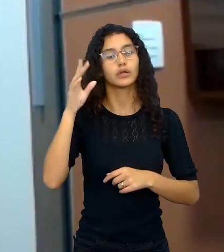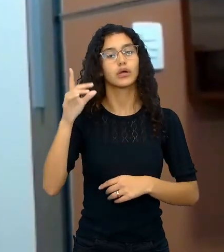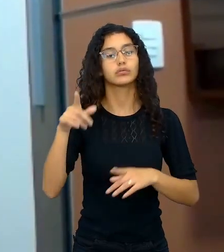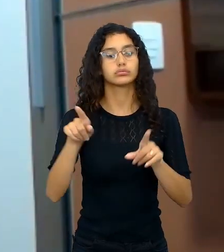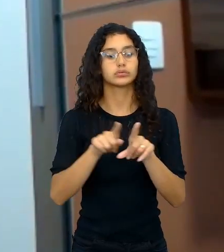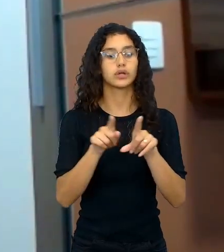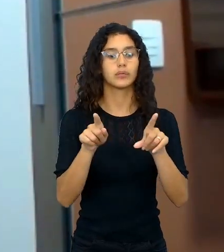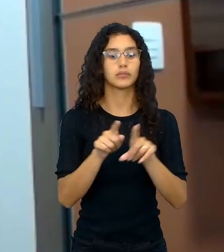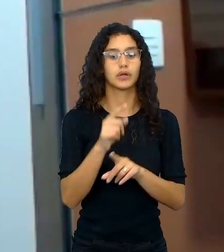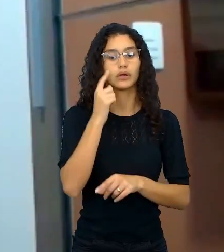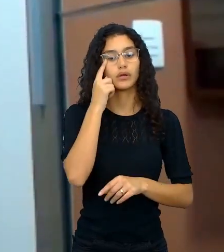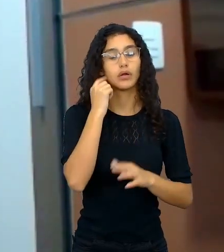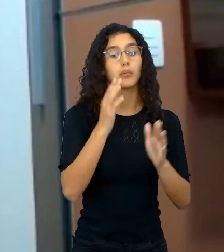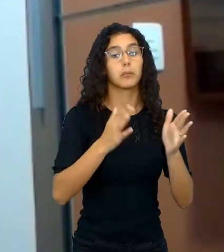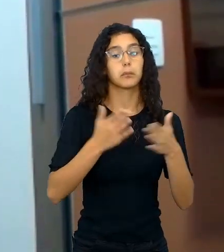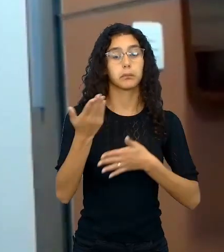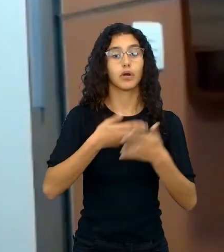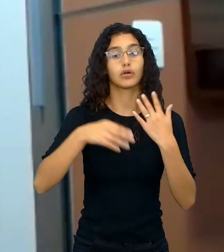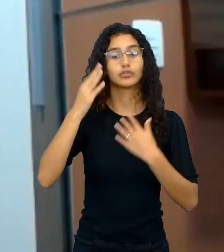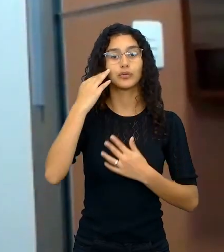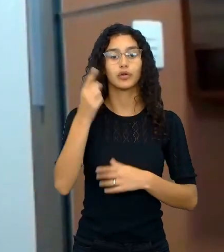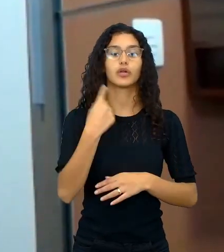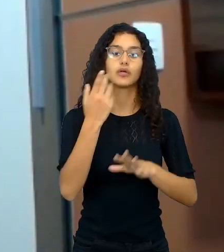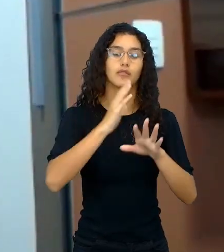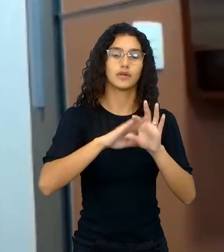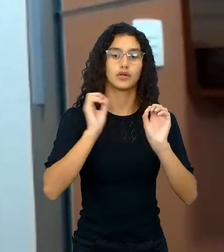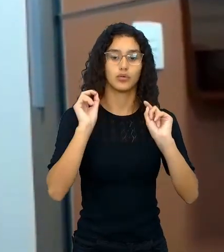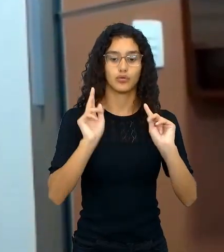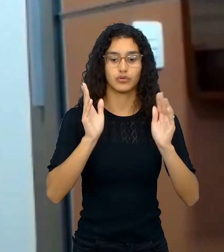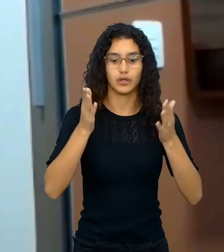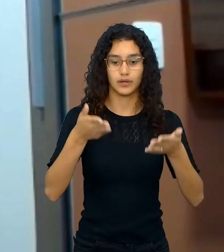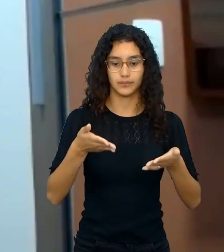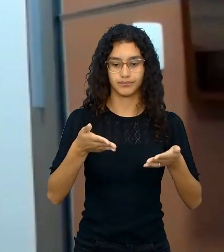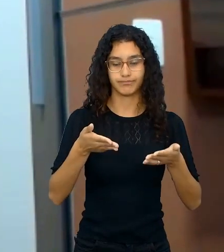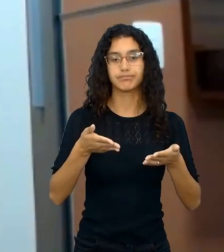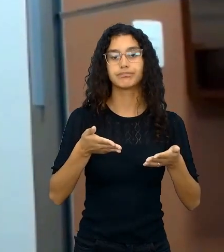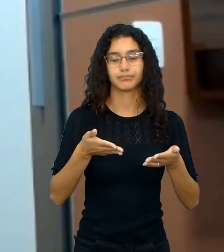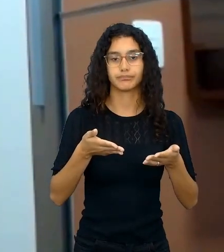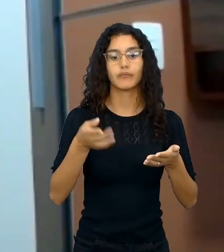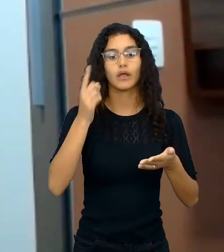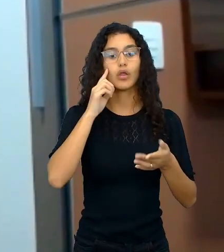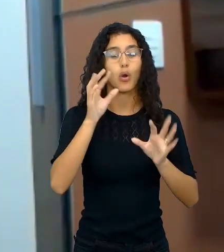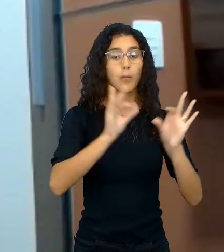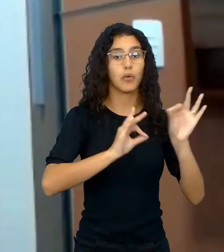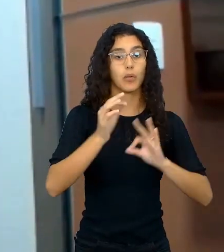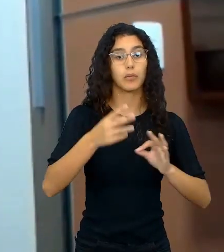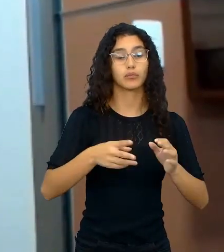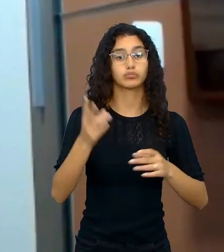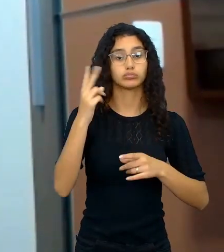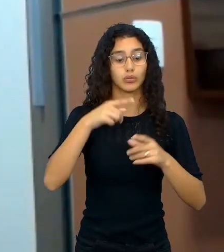reflexões nessa troca de saberes que nós estamos fazendo aqui nesse programa de